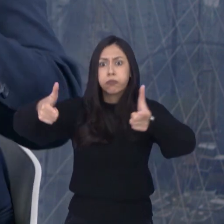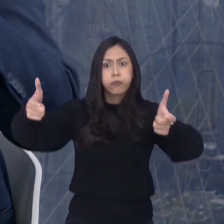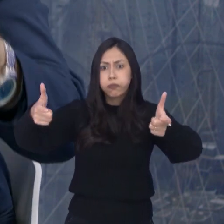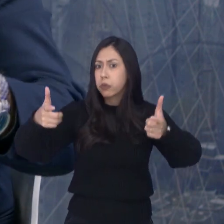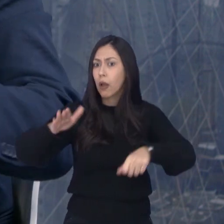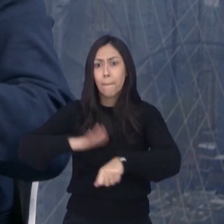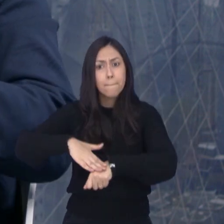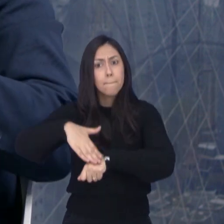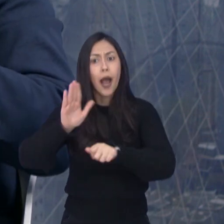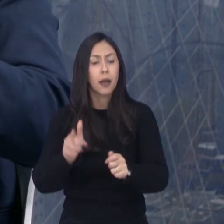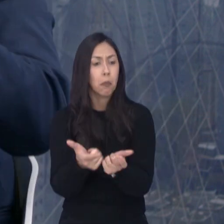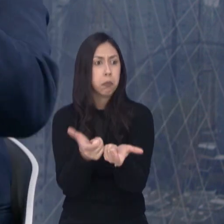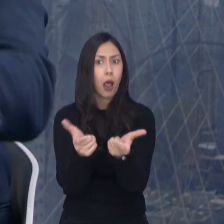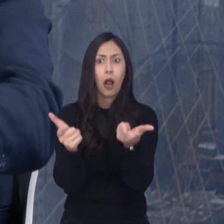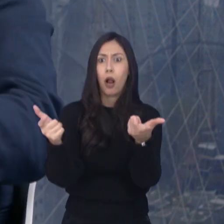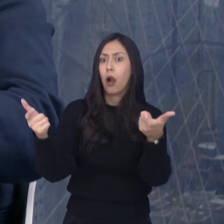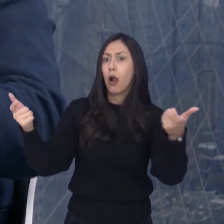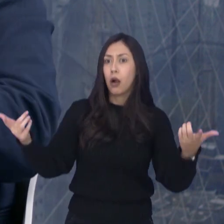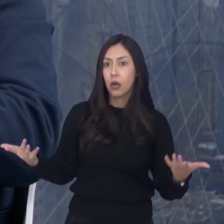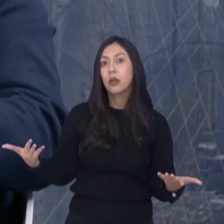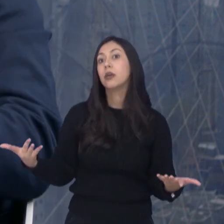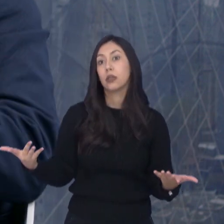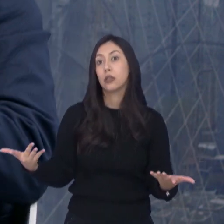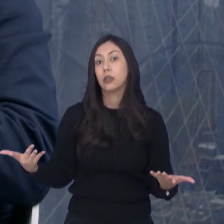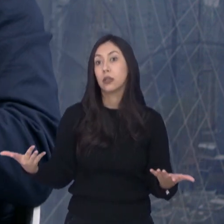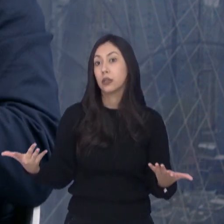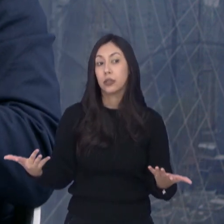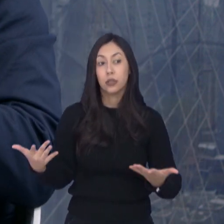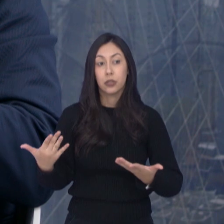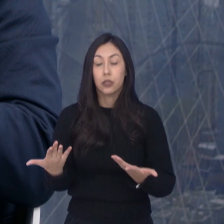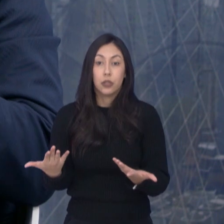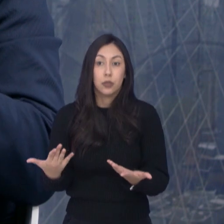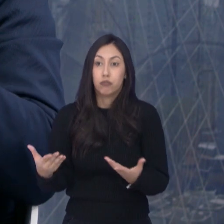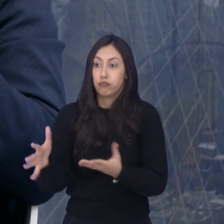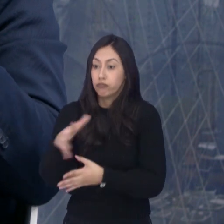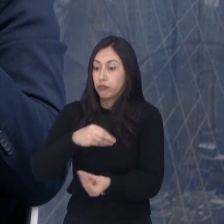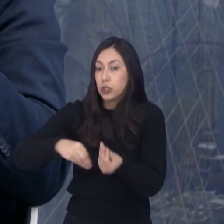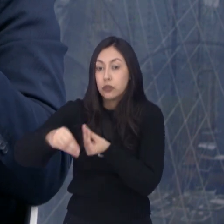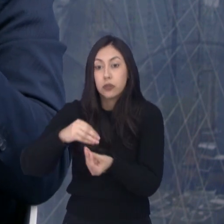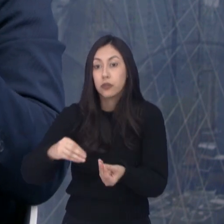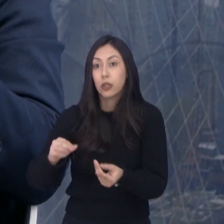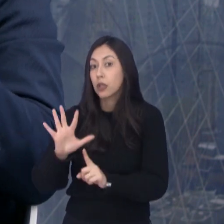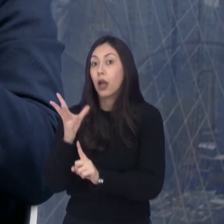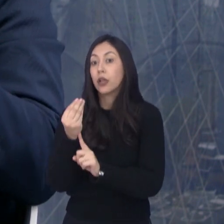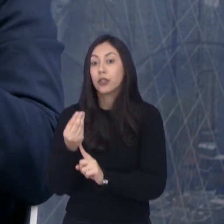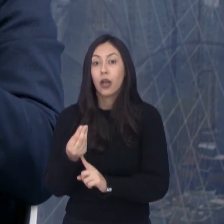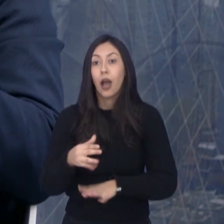de mais duplas no mercado fonográfico, que envolve aí o ambiente das artes. Posso discutir, de repente alguém que está nos assistindo